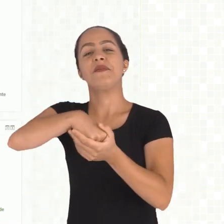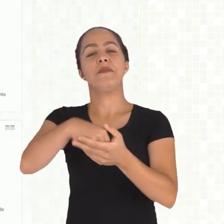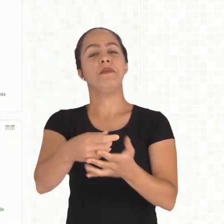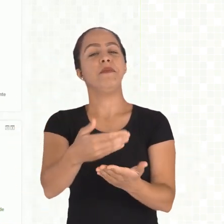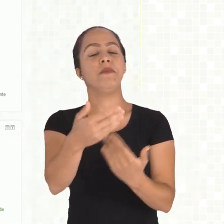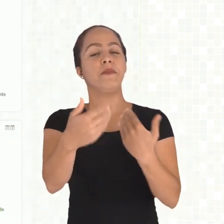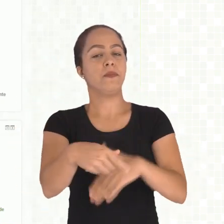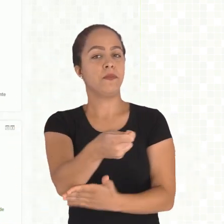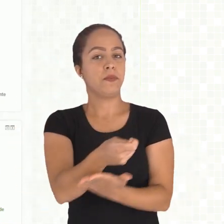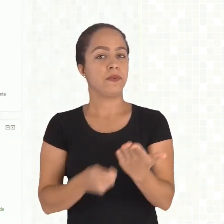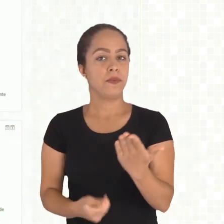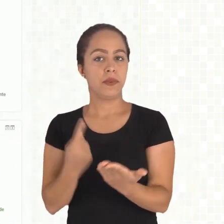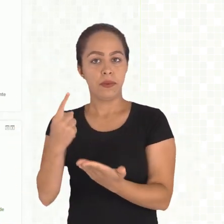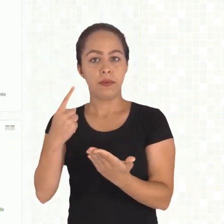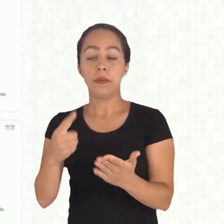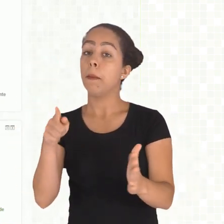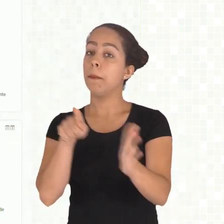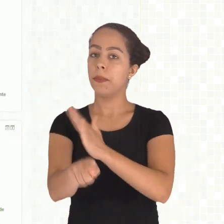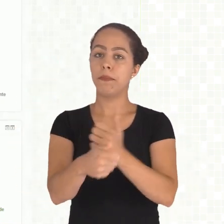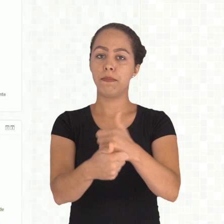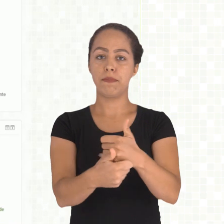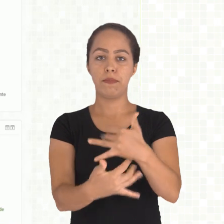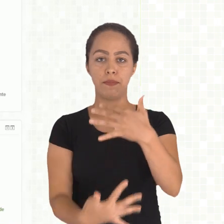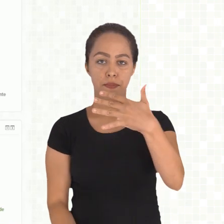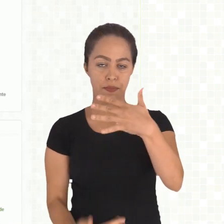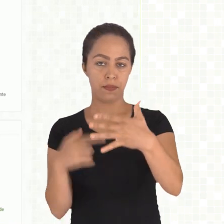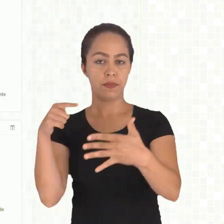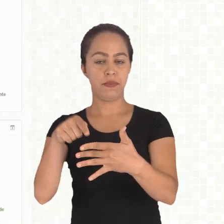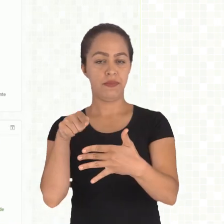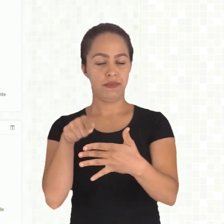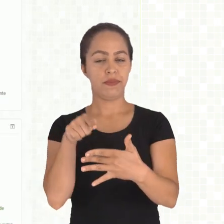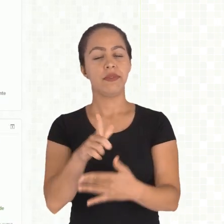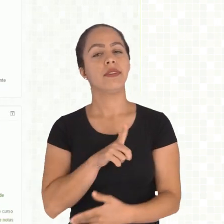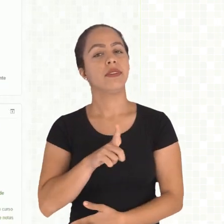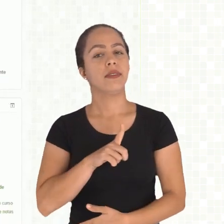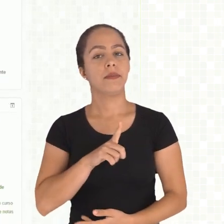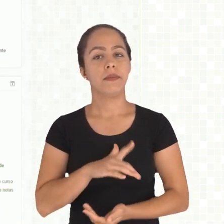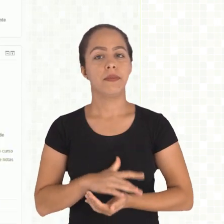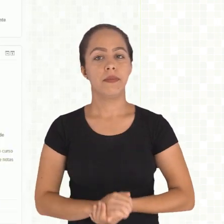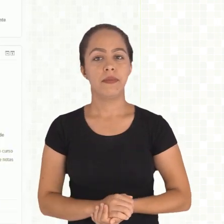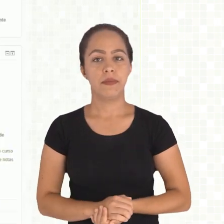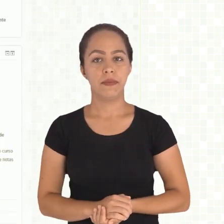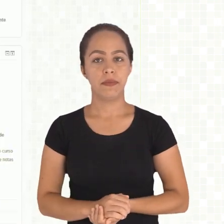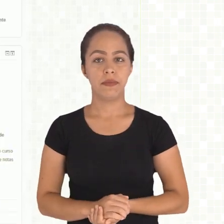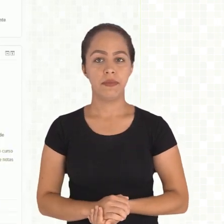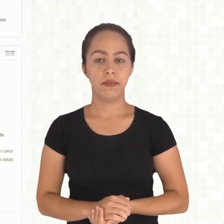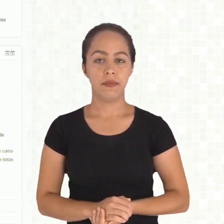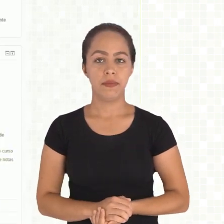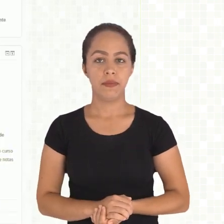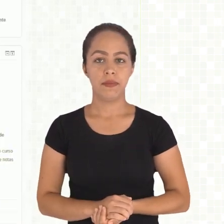dentro de prova 1, tá aqui questionário tema 1. Vamos mover também questionário tema 1 substitutivo.